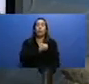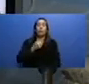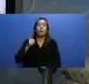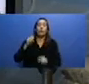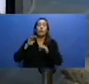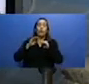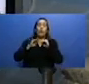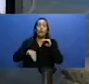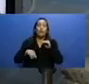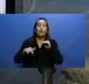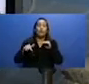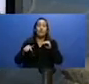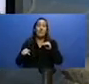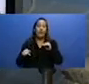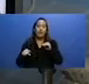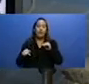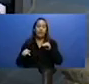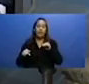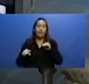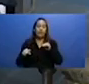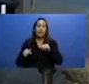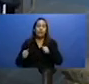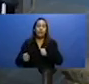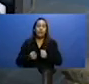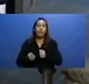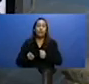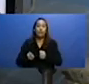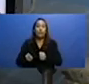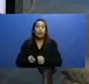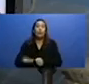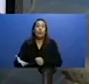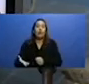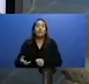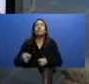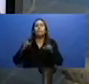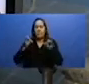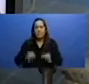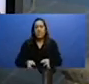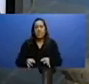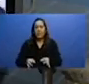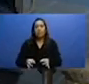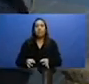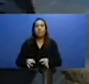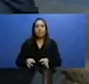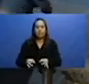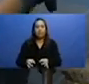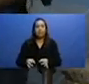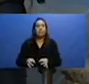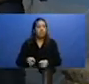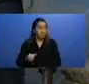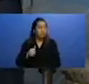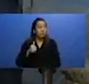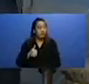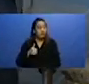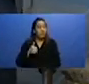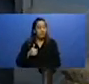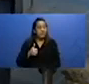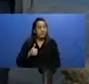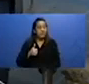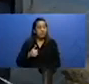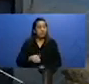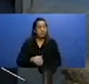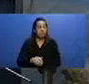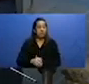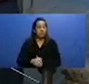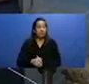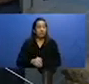em um jogo com um dado. Lembra lá no início do módulo? É certo que eu obterei um número menor. Por quê? Porque não